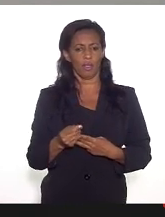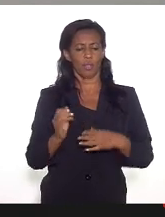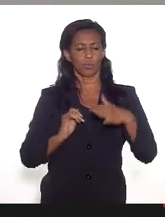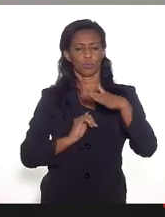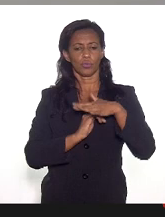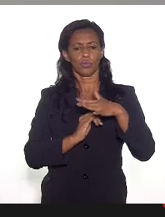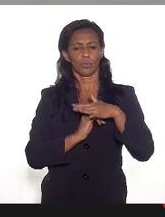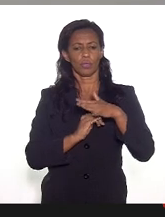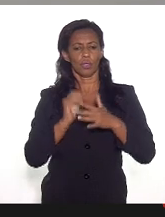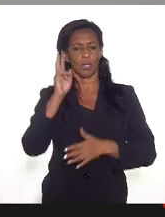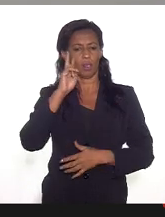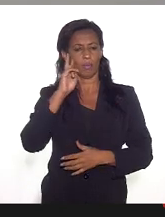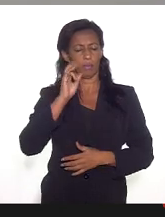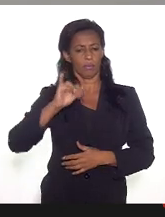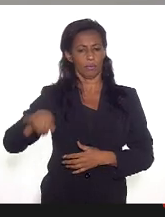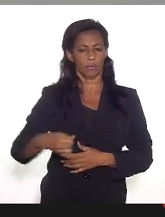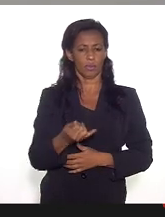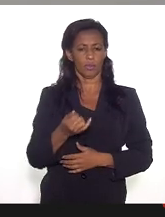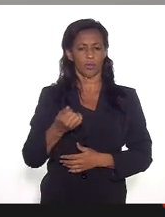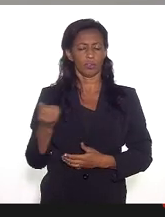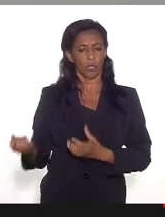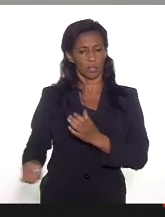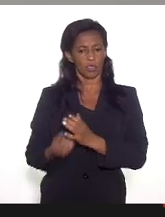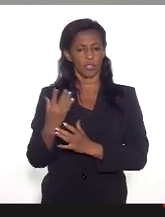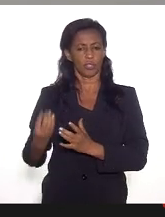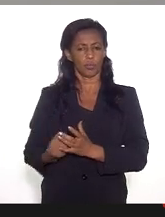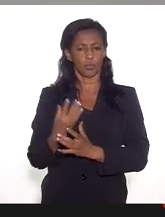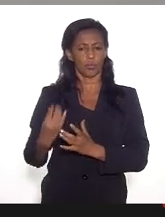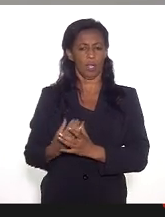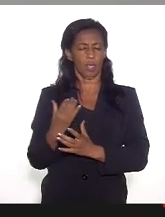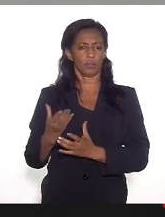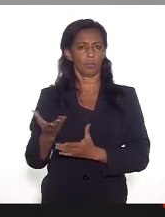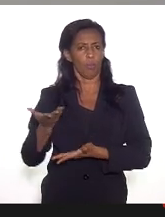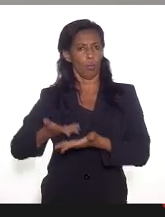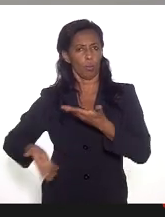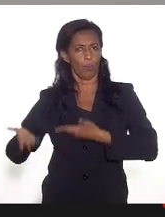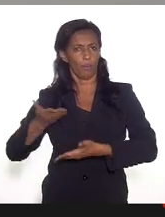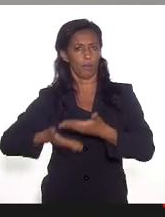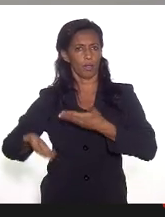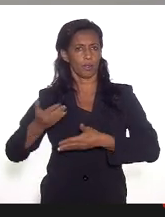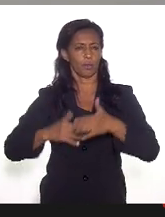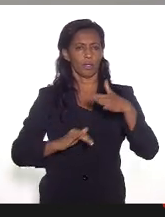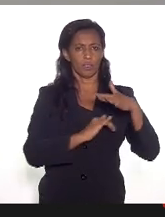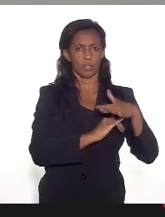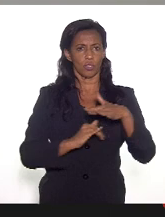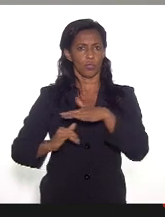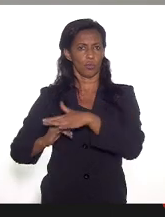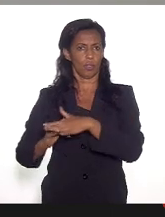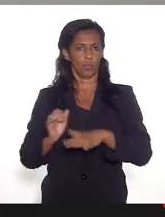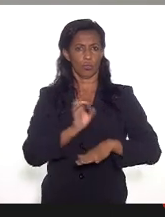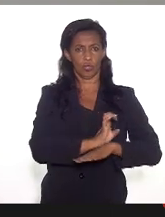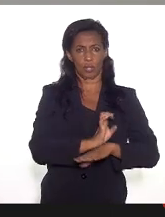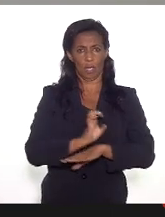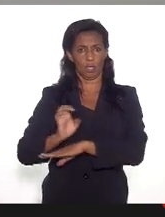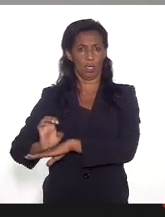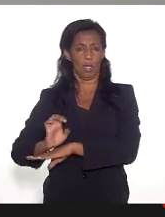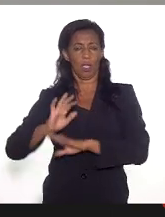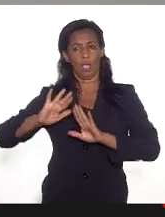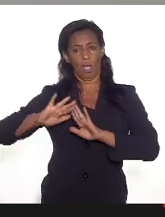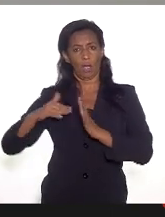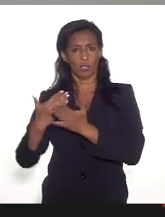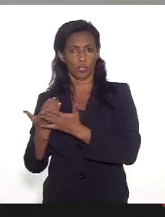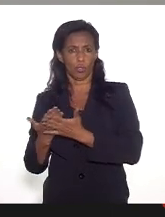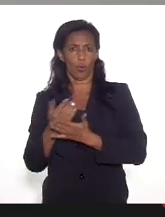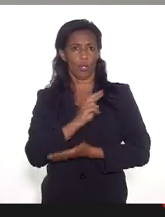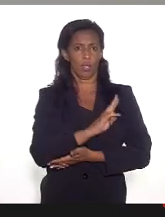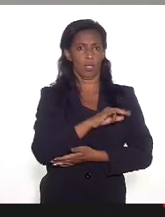institucional. Eu queria lembrar da possibilidade de nós estimularmos uma cooperação entre essas duas instituições estaduais, a UESO e o Colégio Estadual Henrique